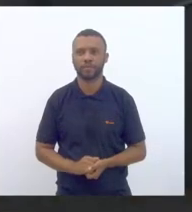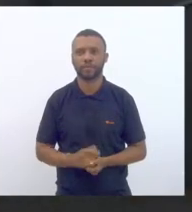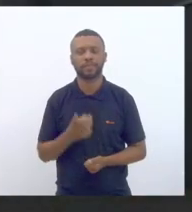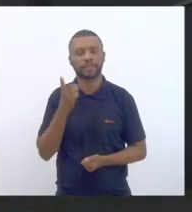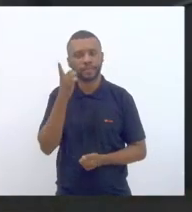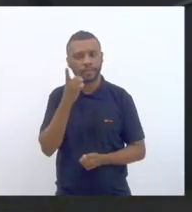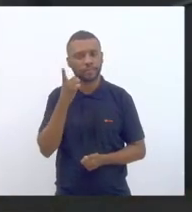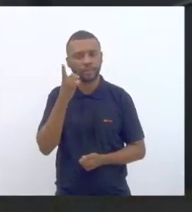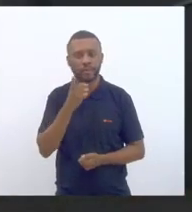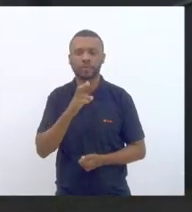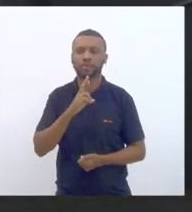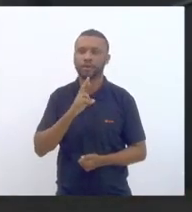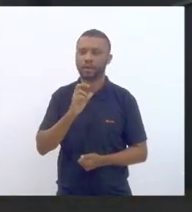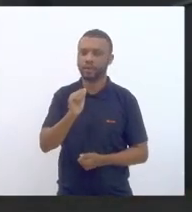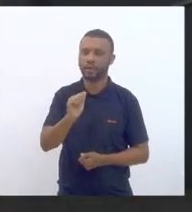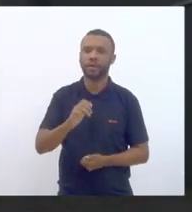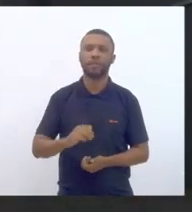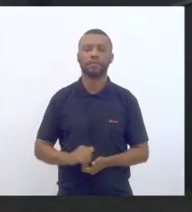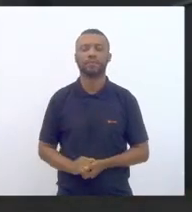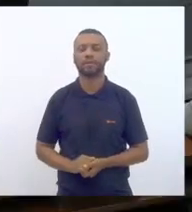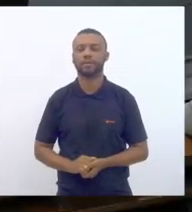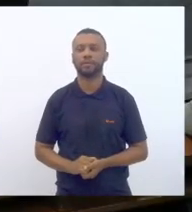Deputado Rodrigo Amorim.